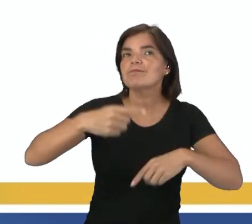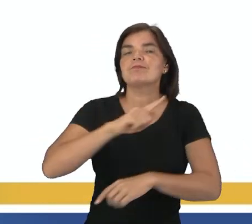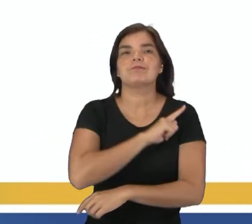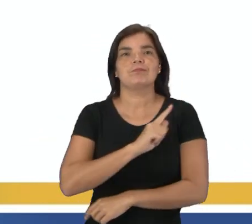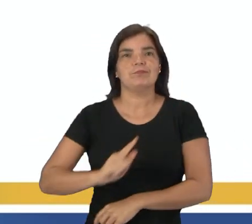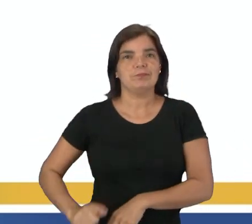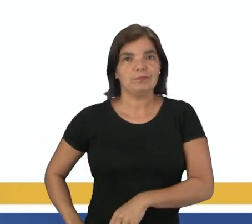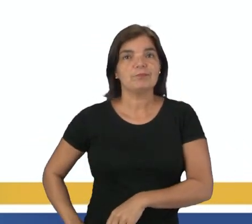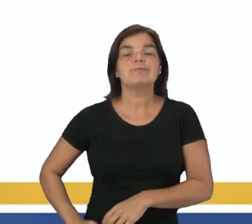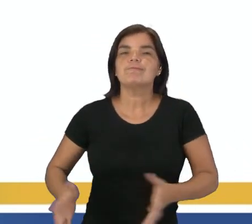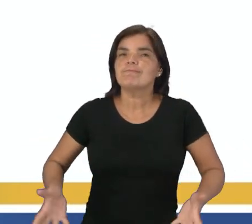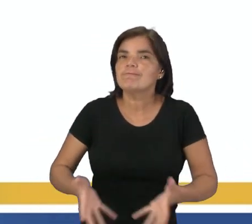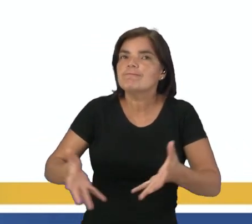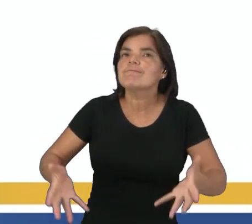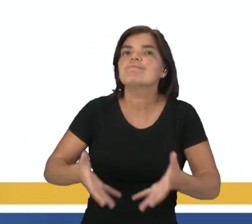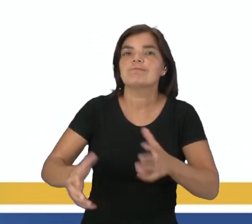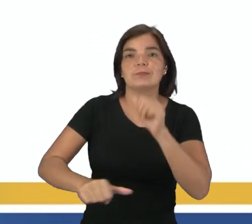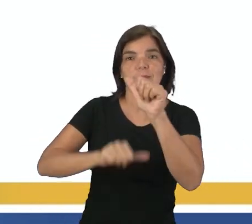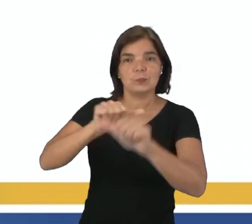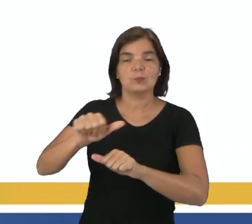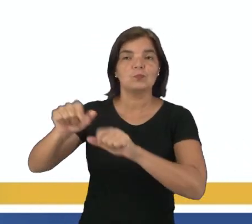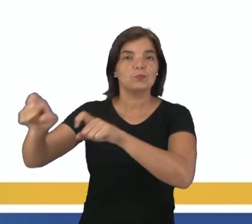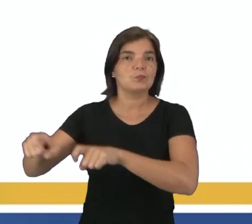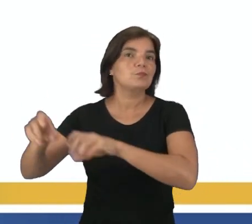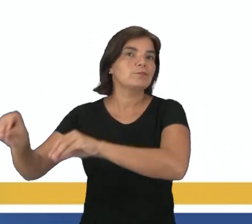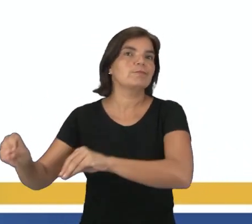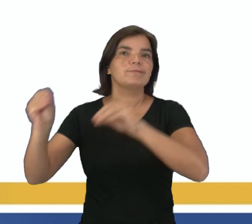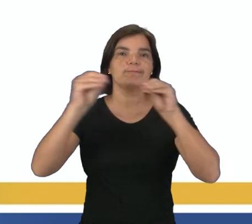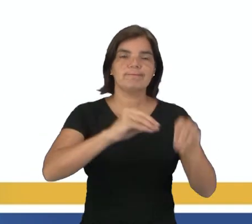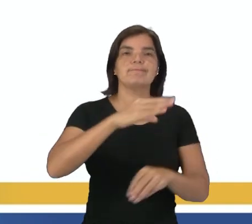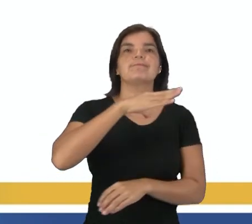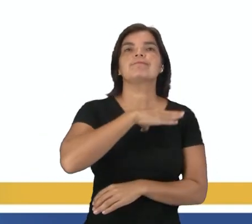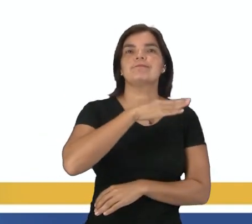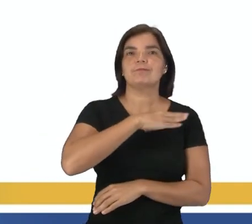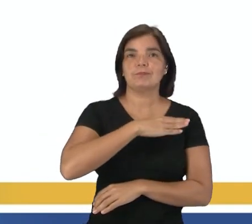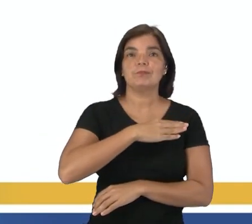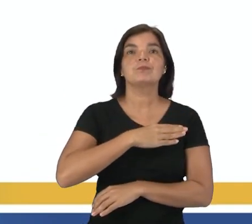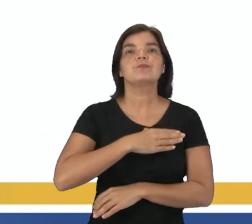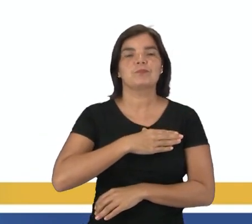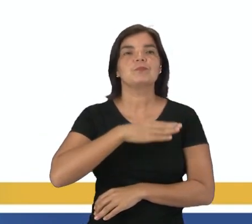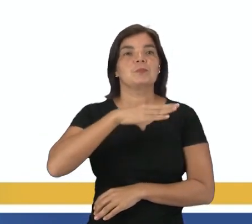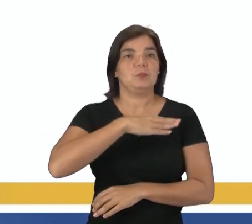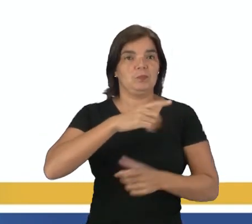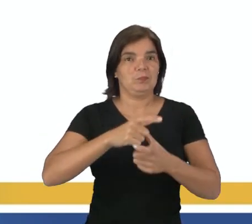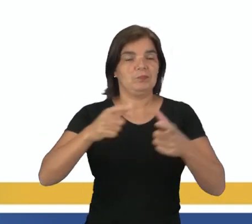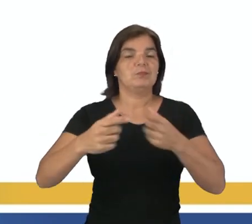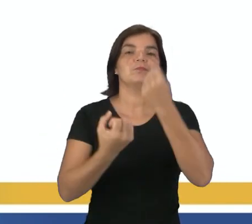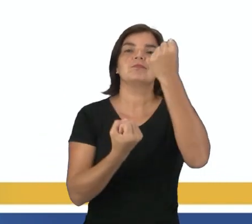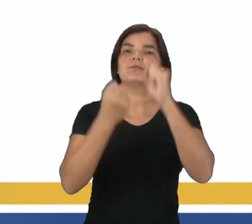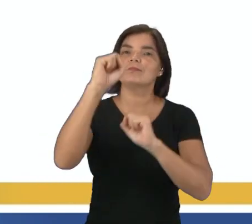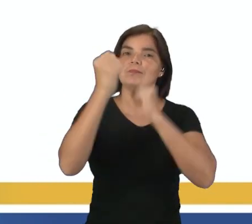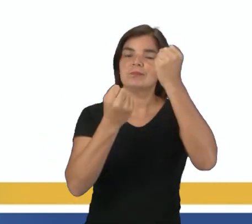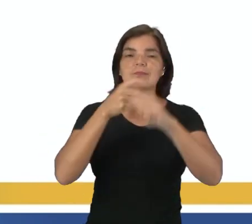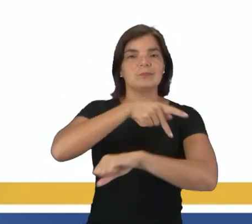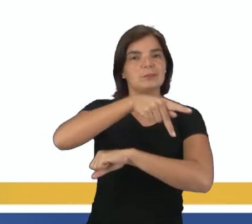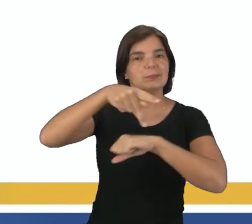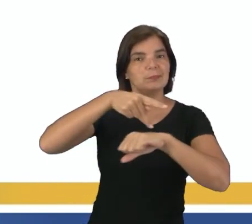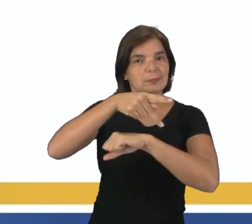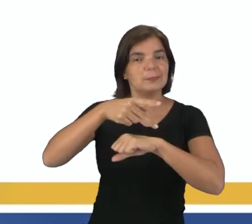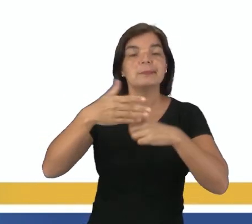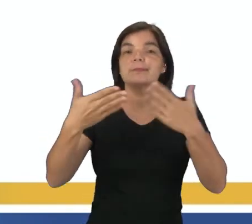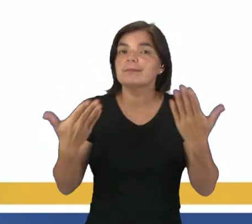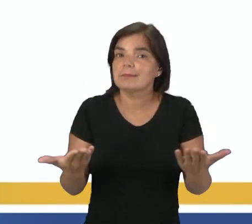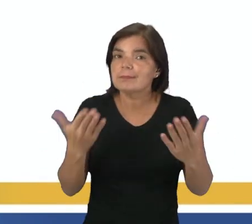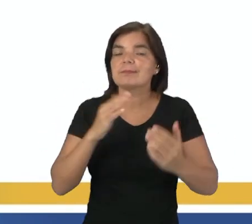de política de governo oficial que incentivava a migração do campo para a cidade em busca de promover a urbanização EA industrialização